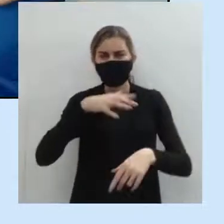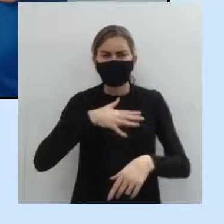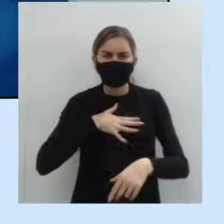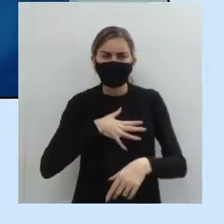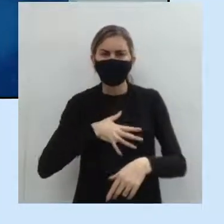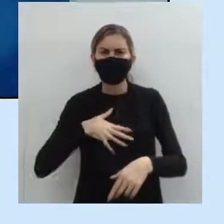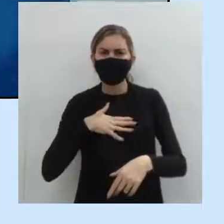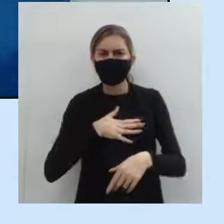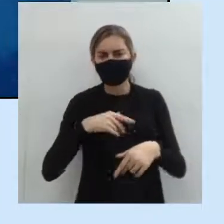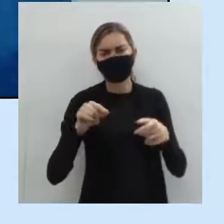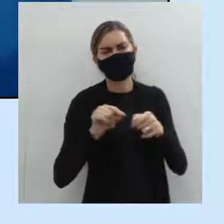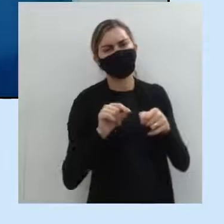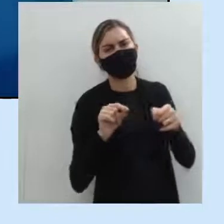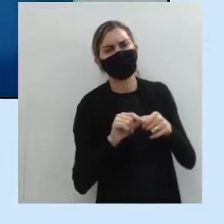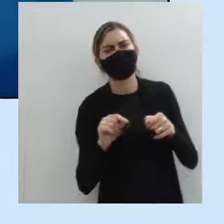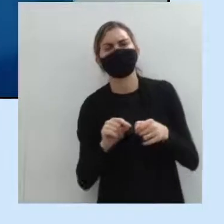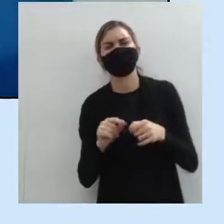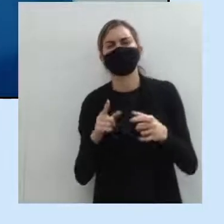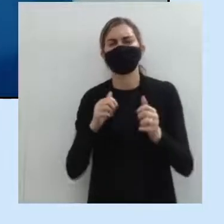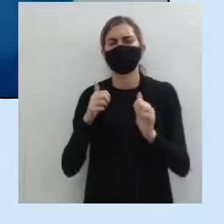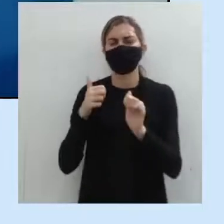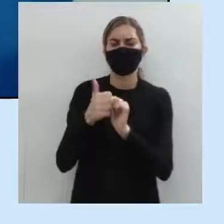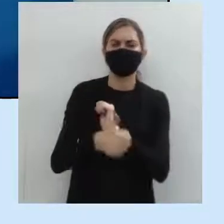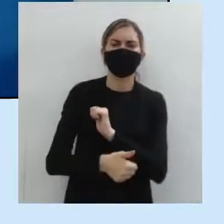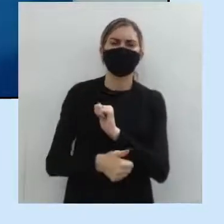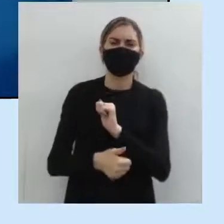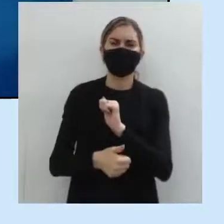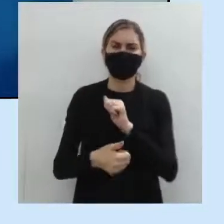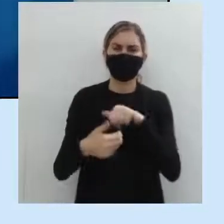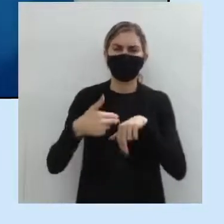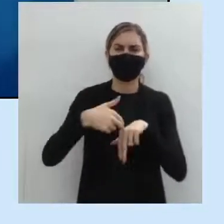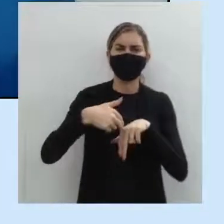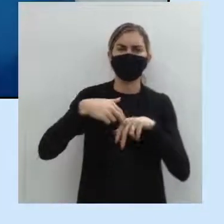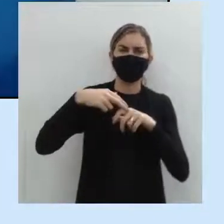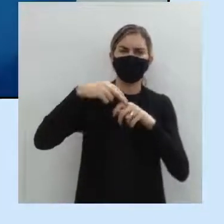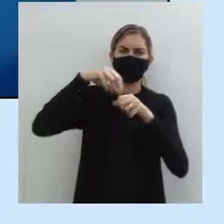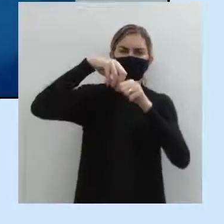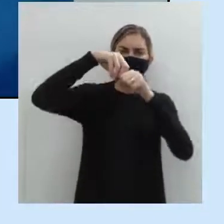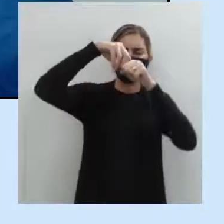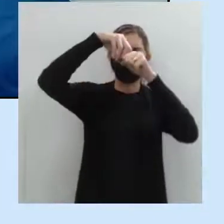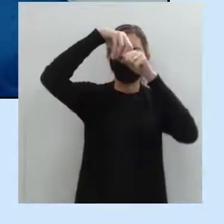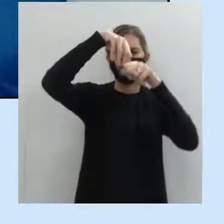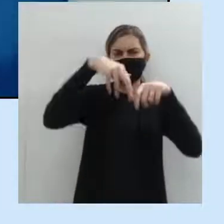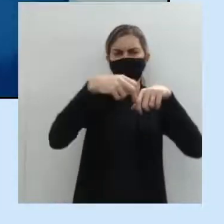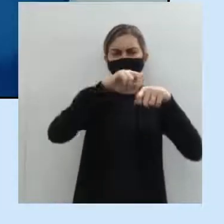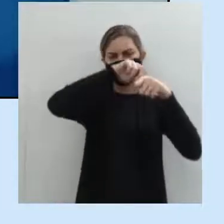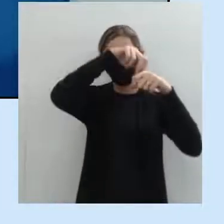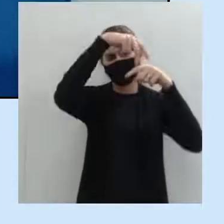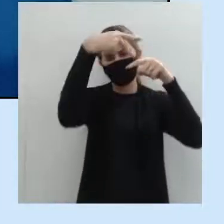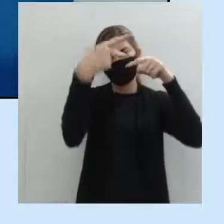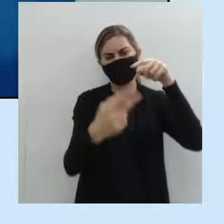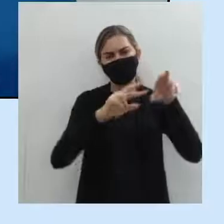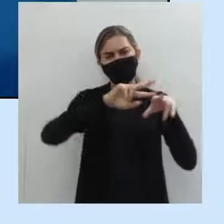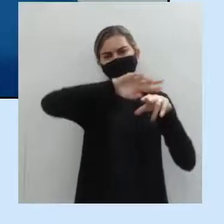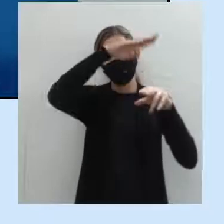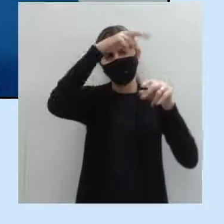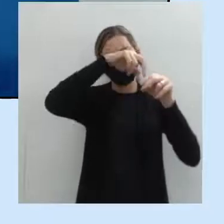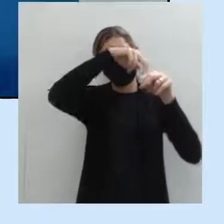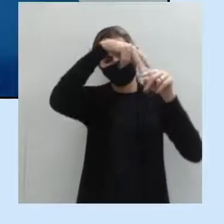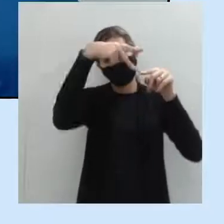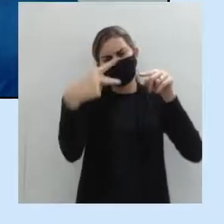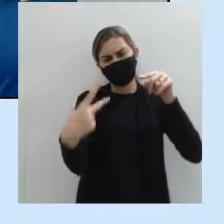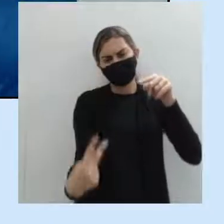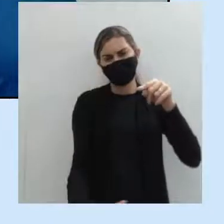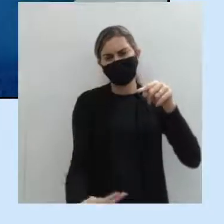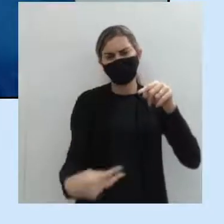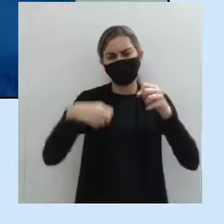né, de fazer esses esportes radicais, um alpinismo? Precisa de muita resistência, né, gente? Para fazer alpinismo, muita força, né, nos